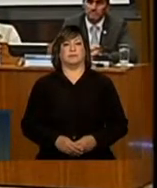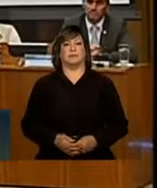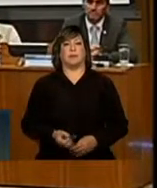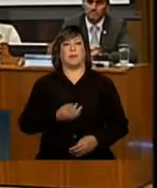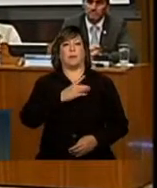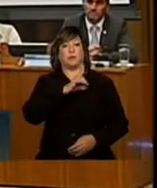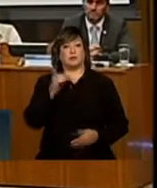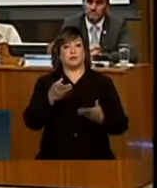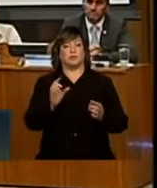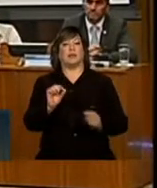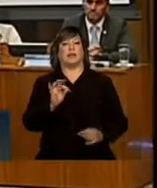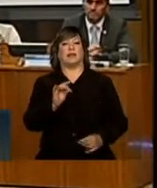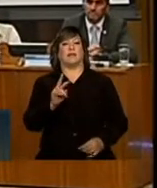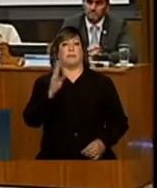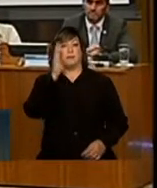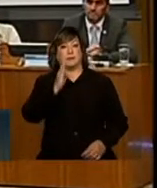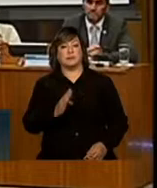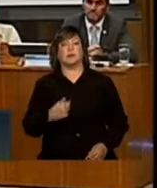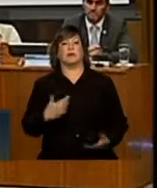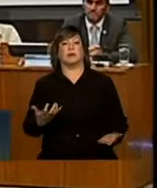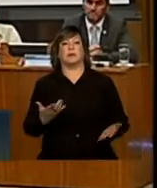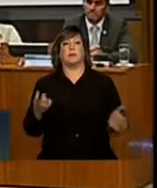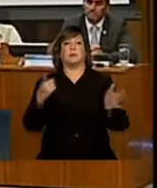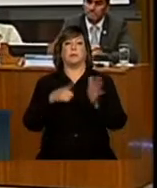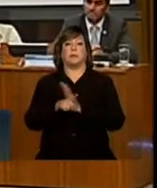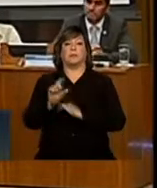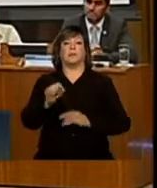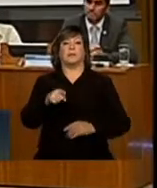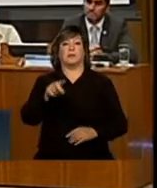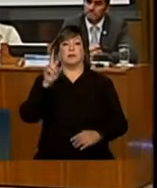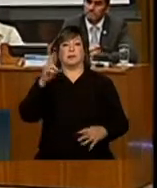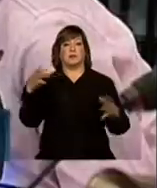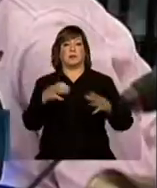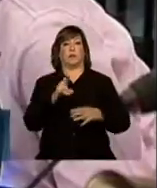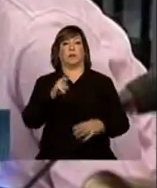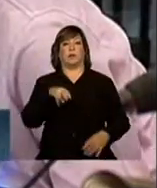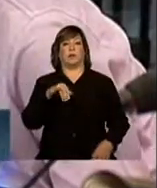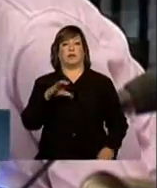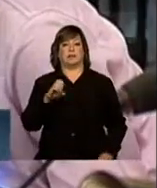Lia Kunzler, da TV Brasil. Eu gostaria de perguntar para as representantes da Unicef